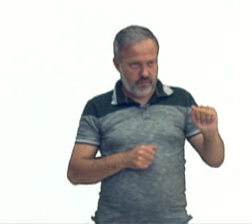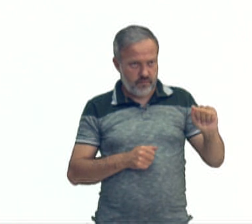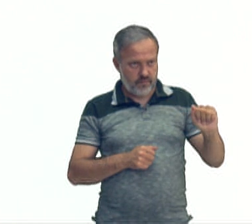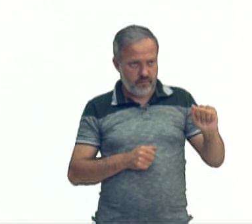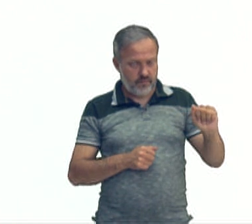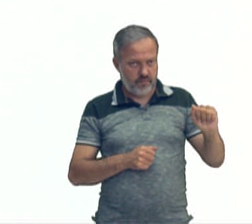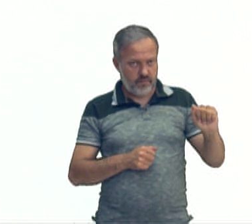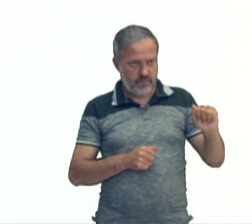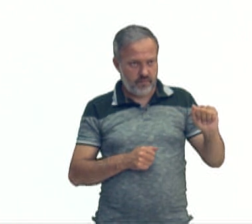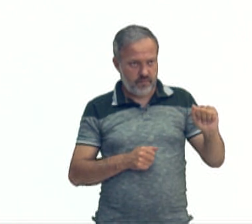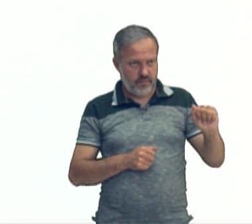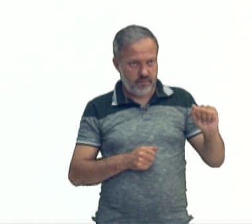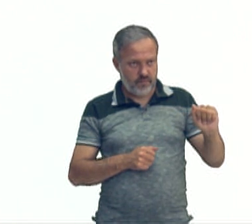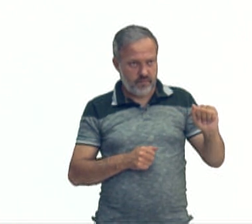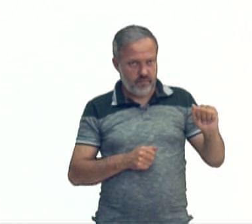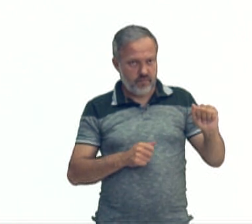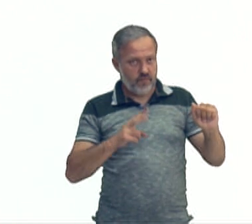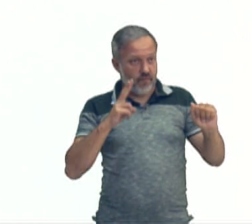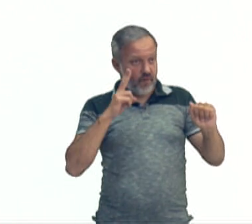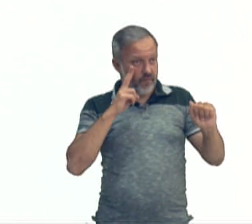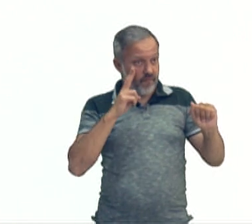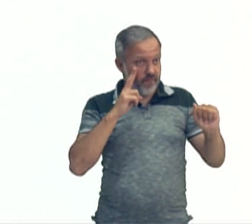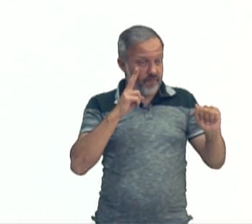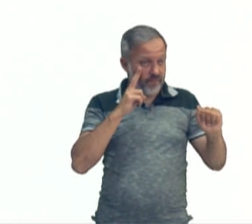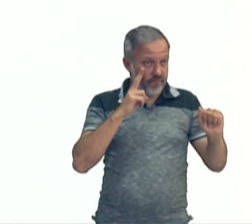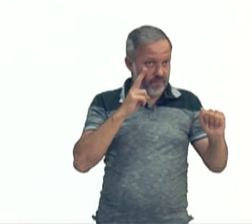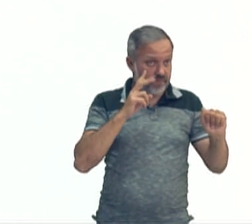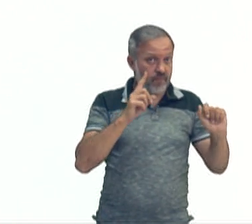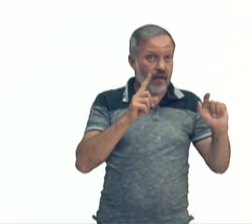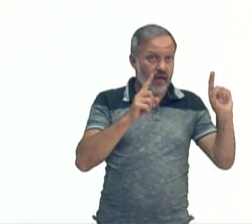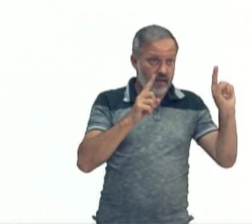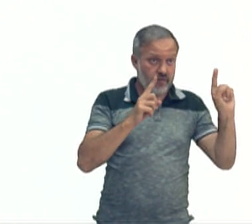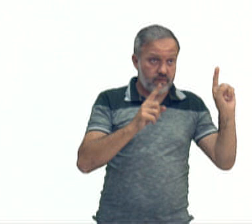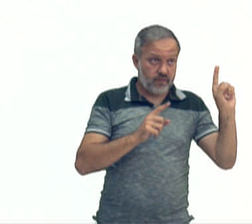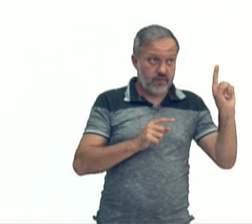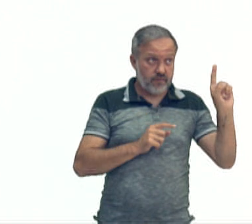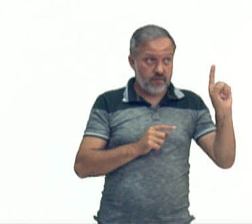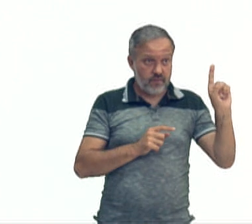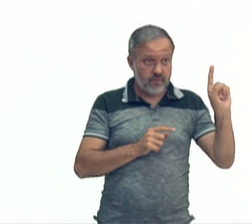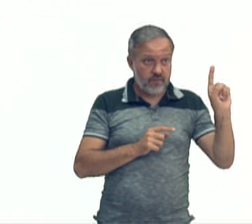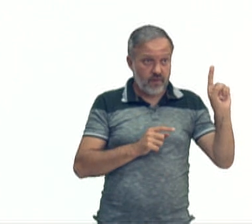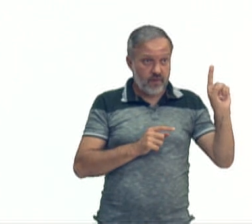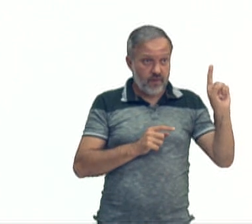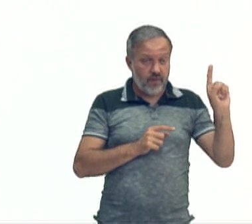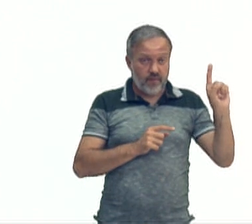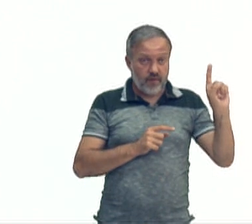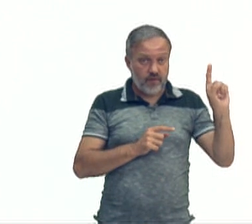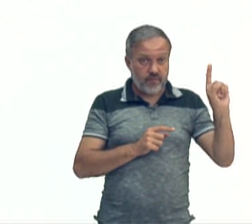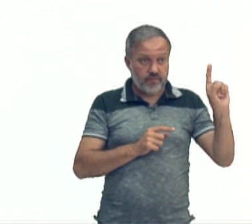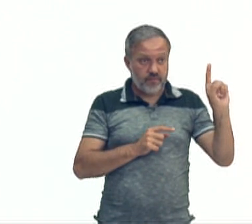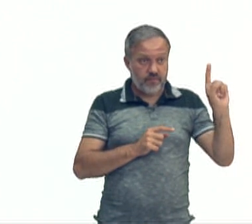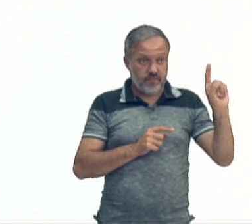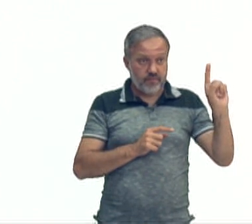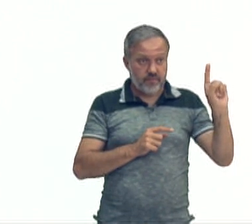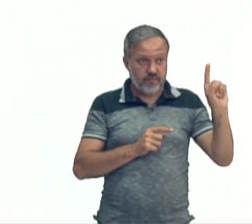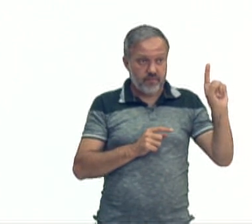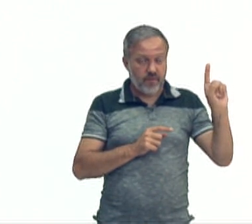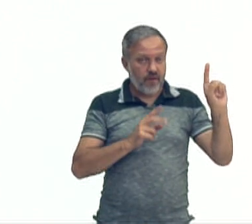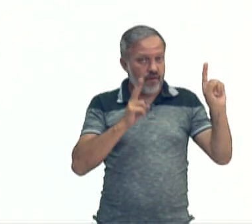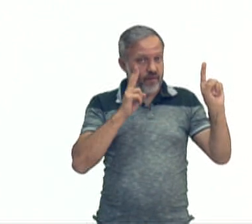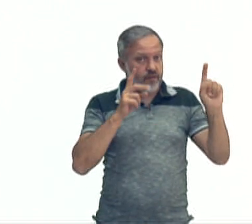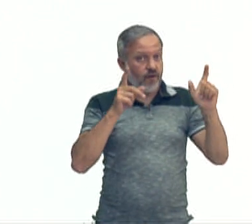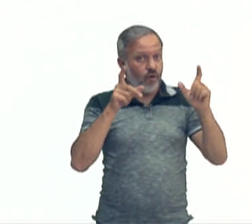região onde é o México, o povo maia, que pega ali a península de Yucatán, que é essa